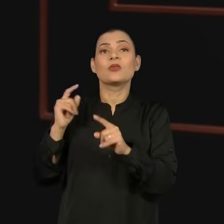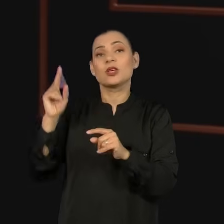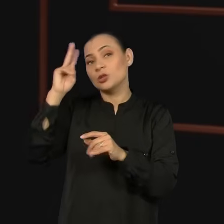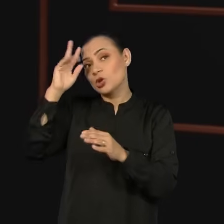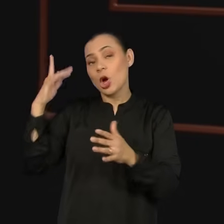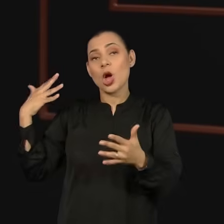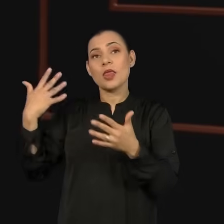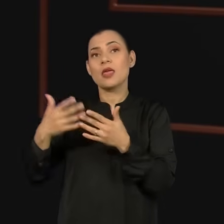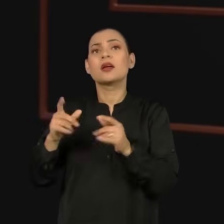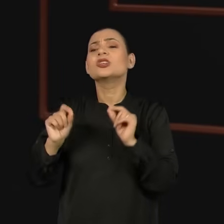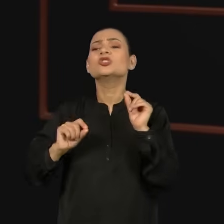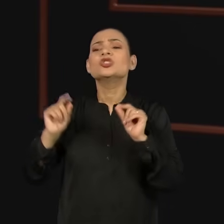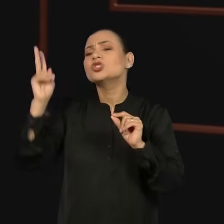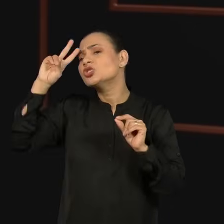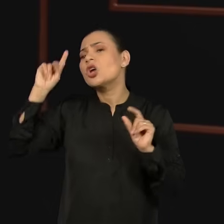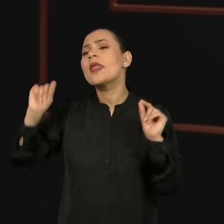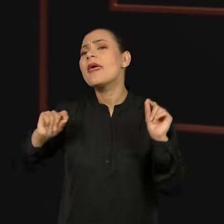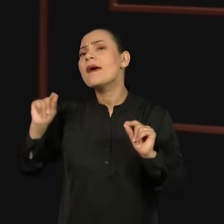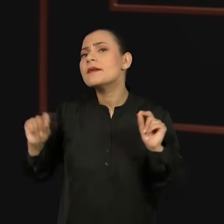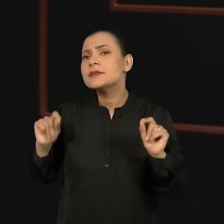história, por exemplo,